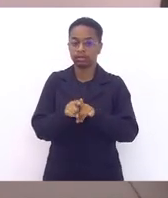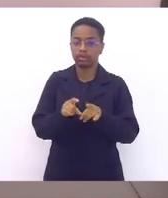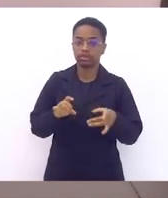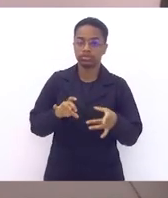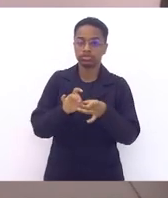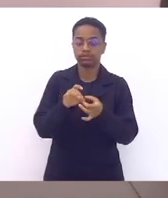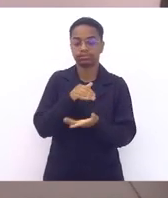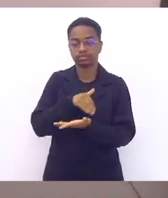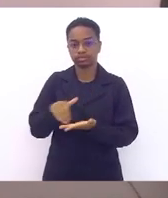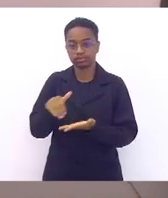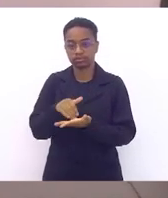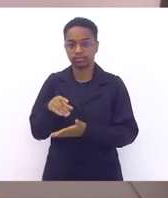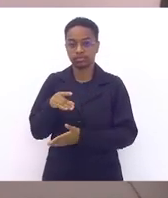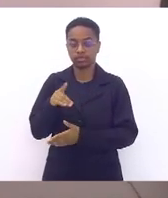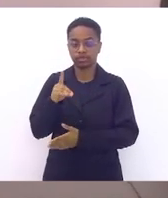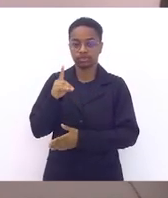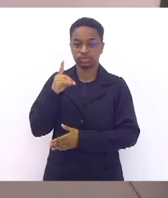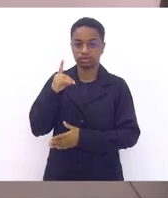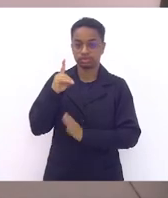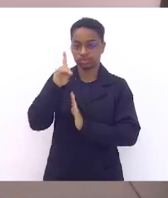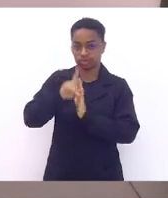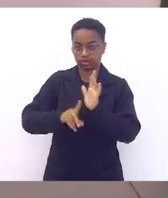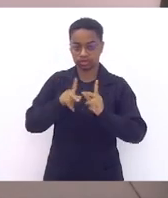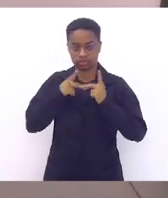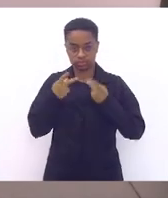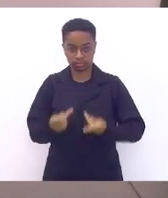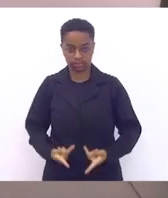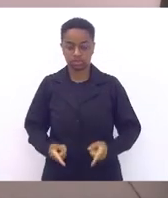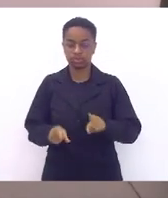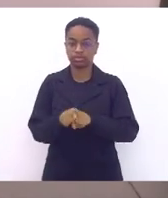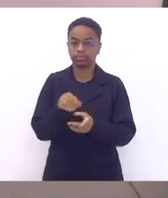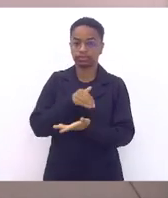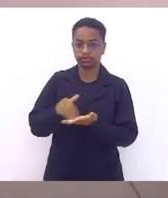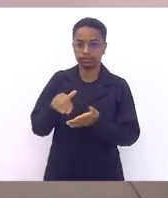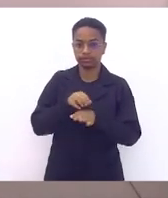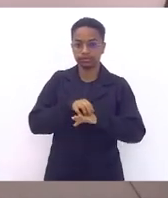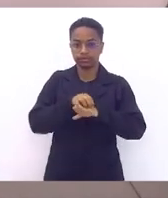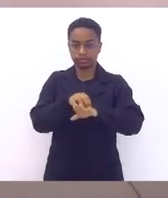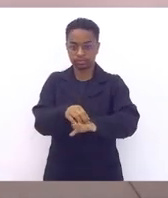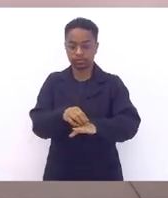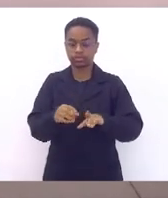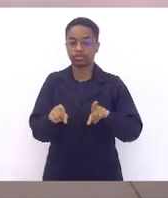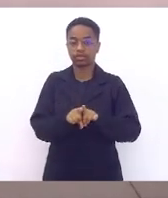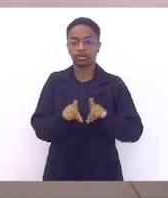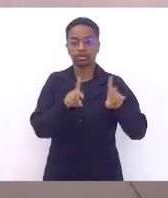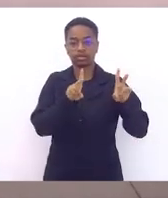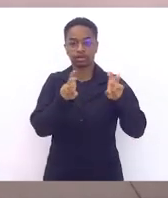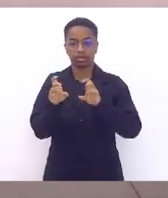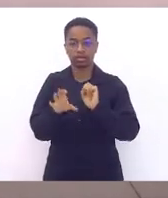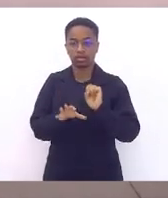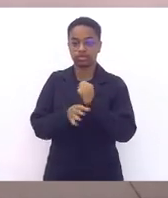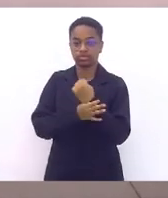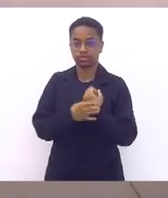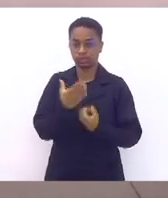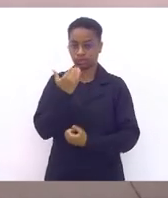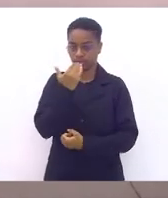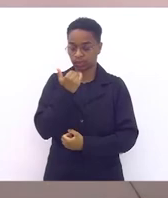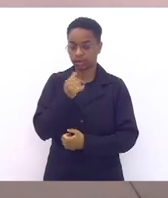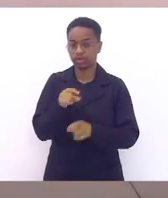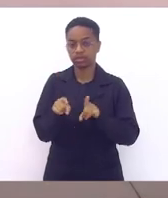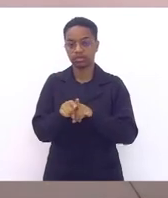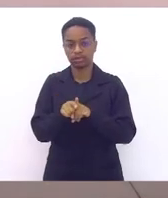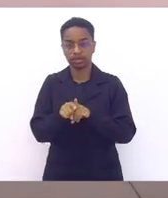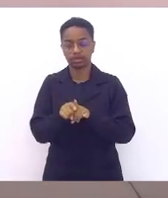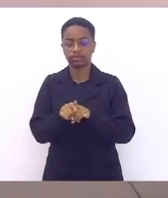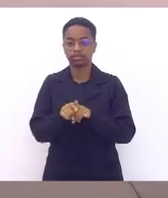com a Secretaria de Direitos Humanos, com a Secretaria de Transporte, a questão da segurança alimentar, a